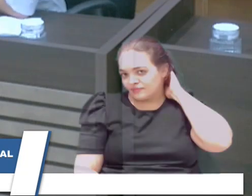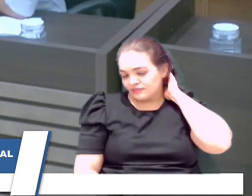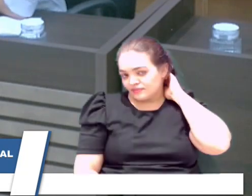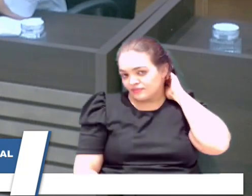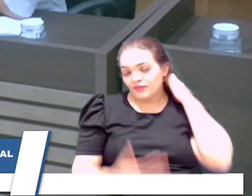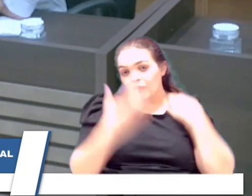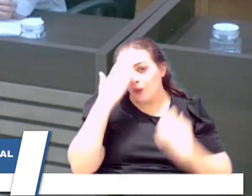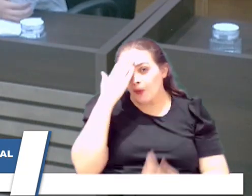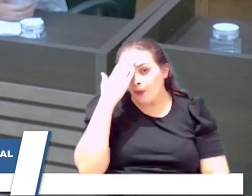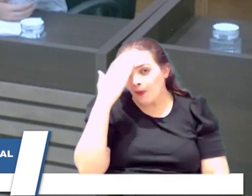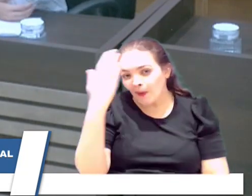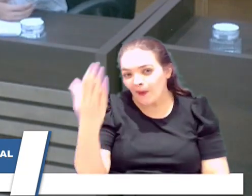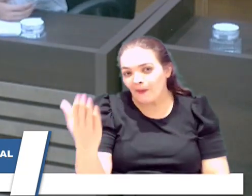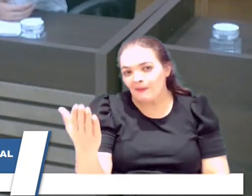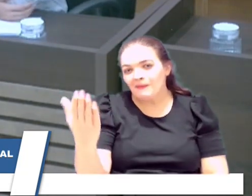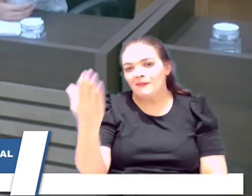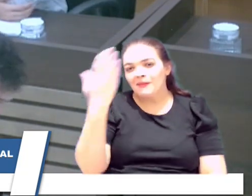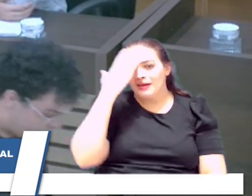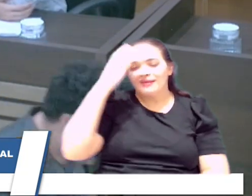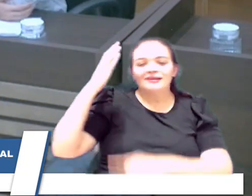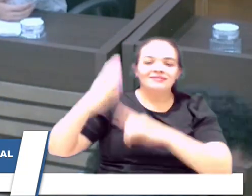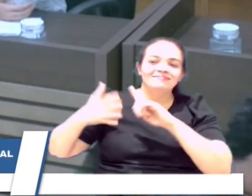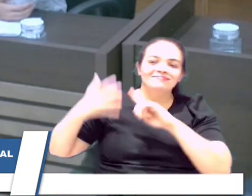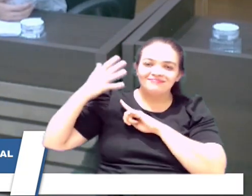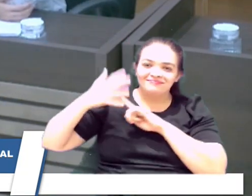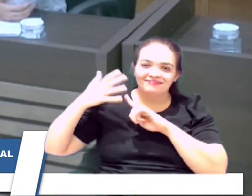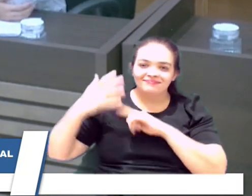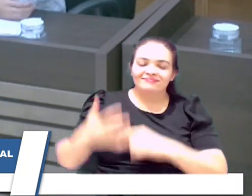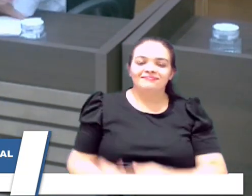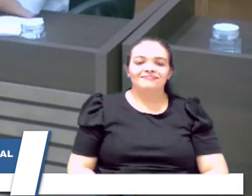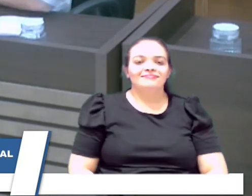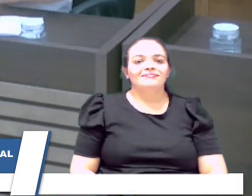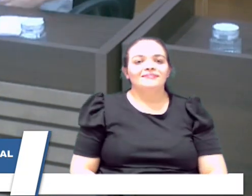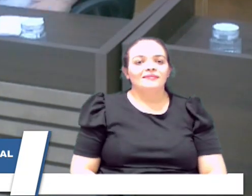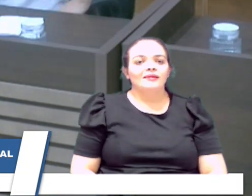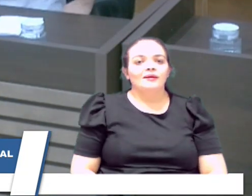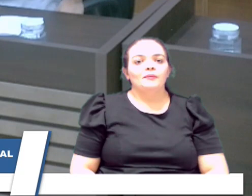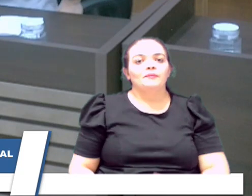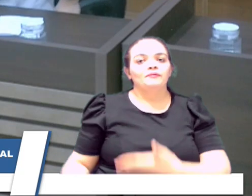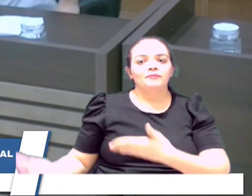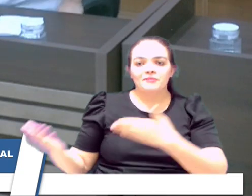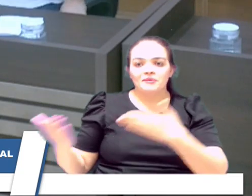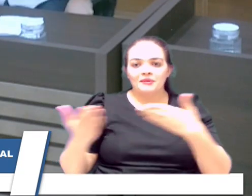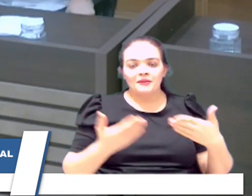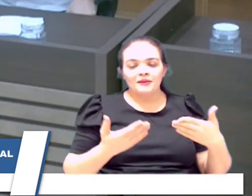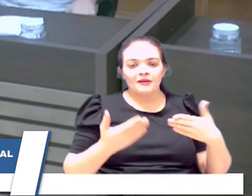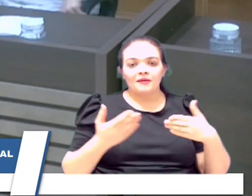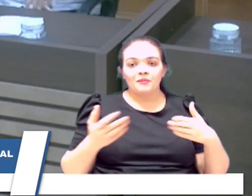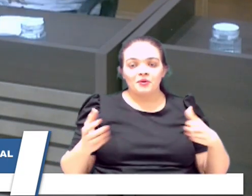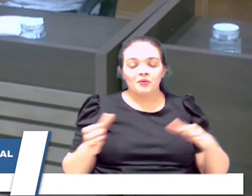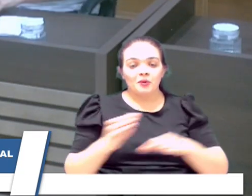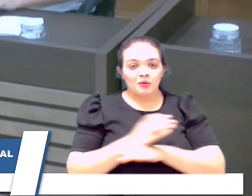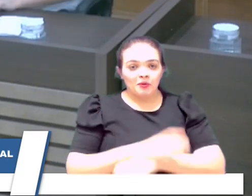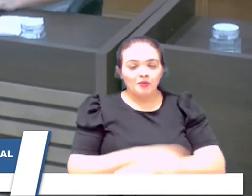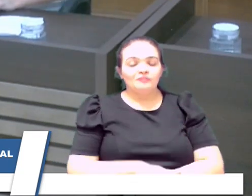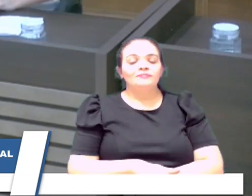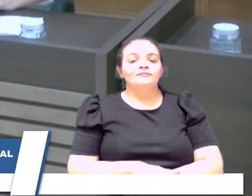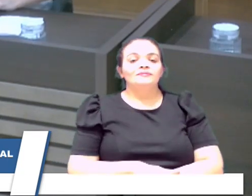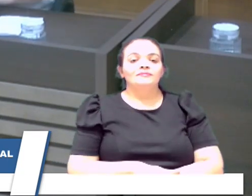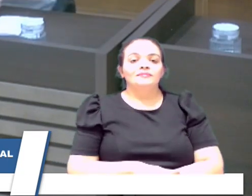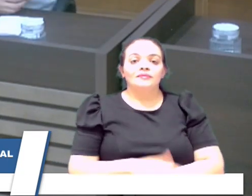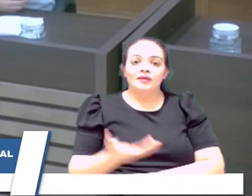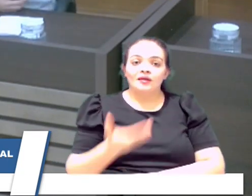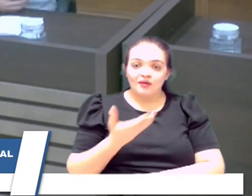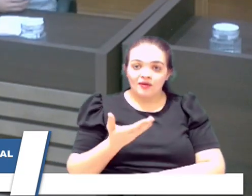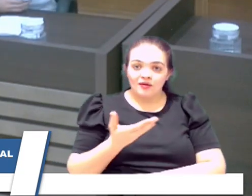Obrigado, viu, pelo depoimento. Nós vamos agora passar para as considerações finais. Queria passar